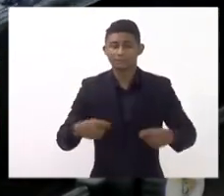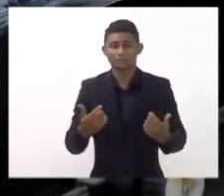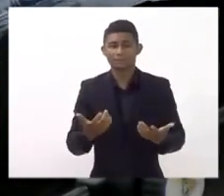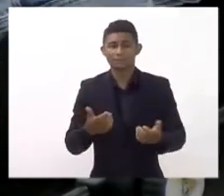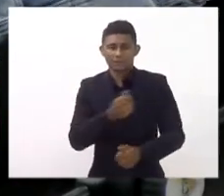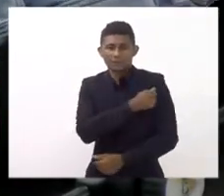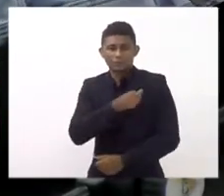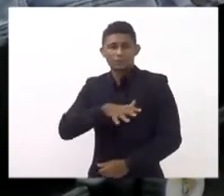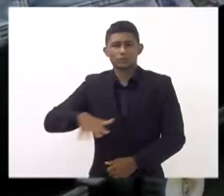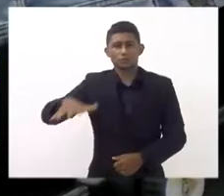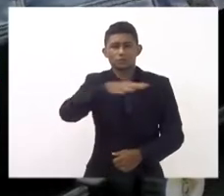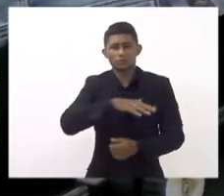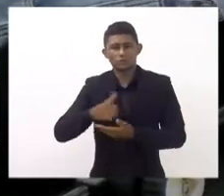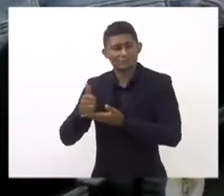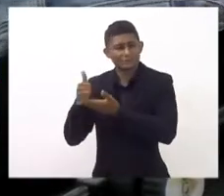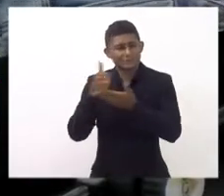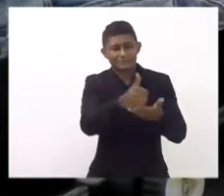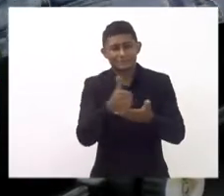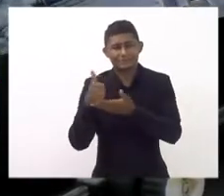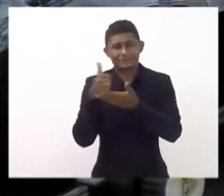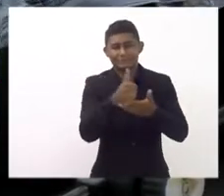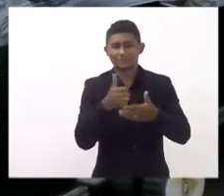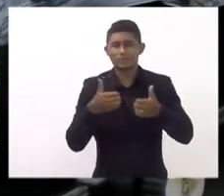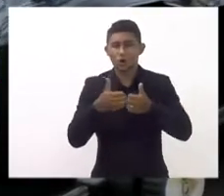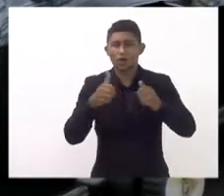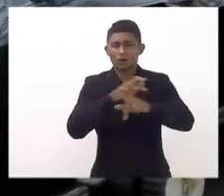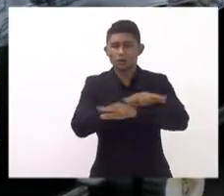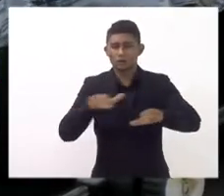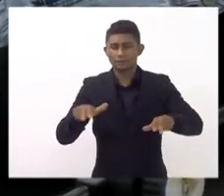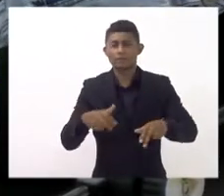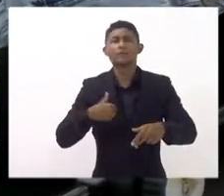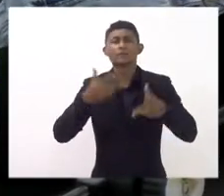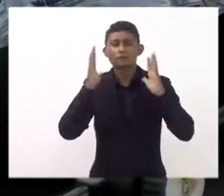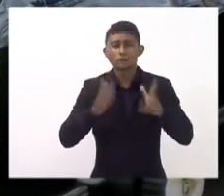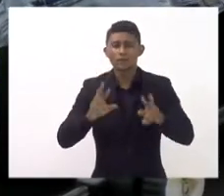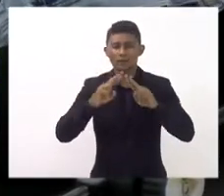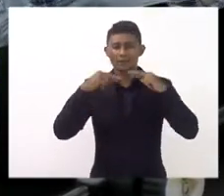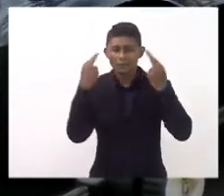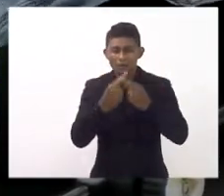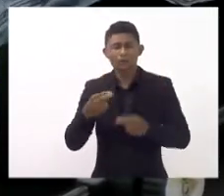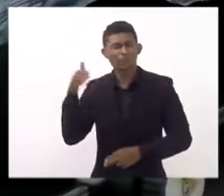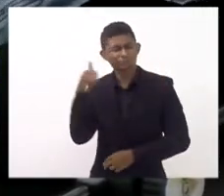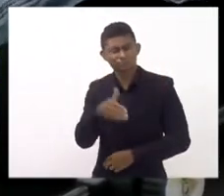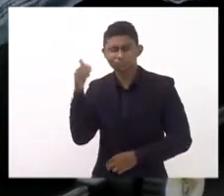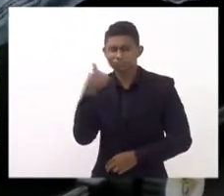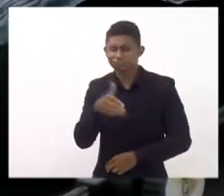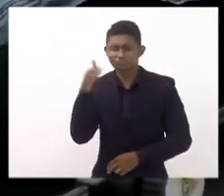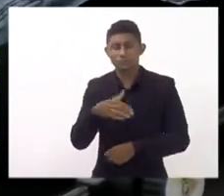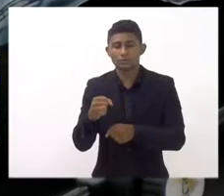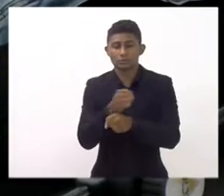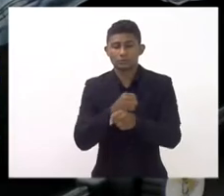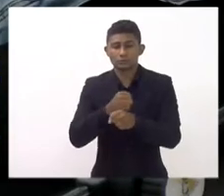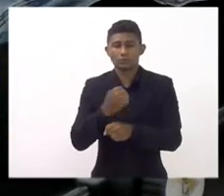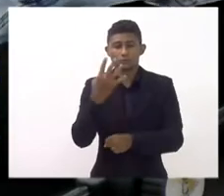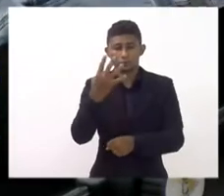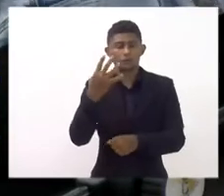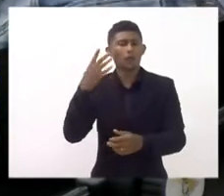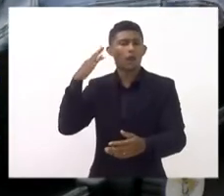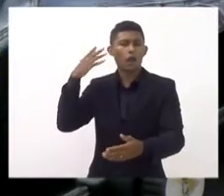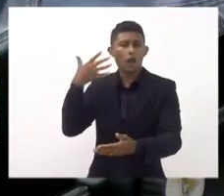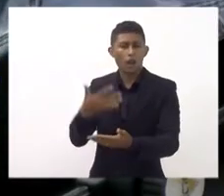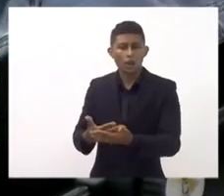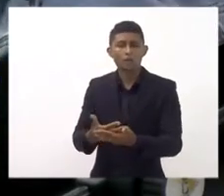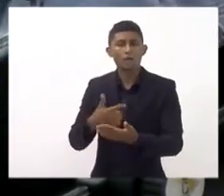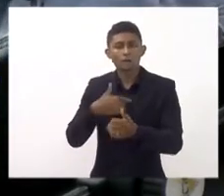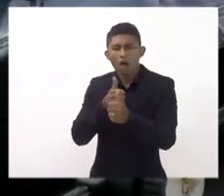Particularmente, estou participando de audiências há pelo menos 4 anos, acompanhando processos, procedimentos,